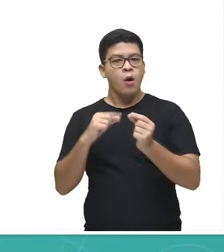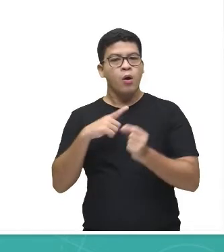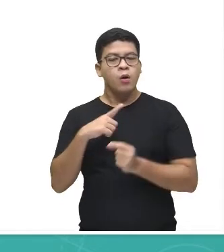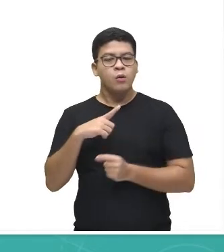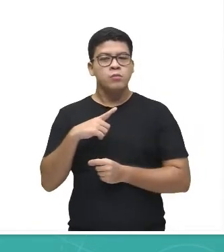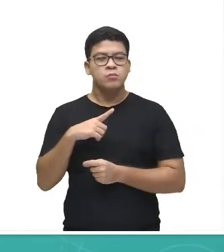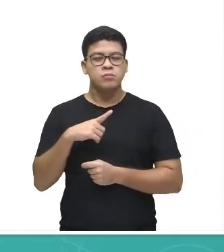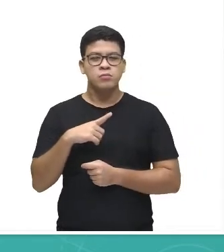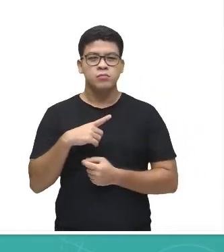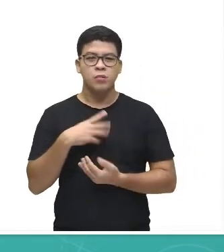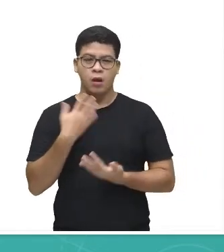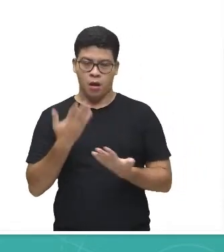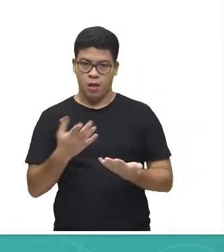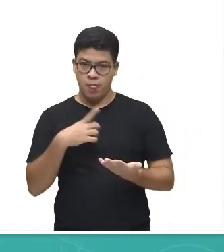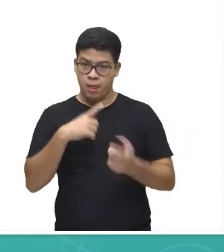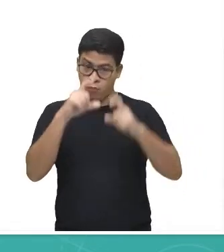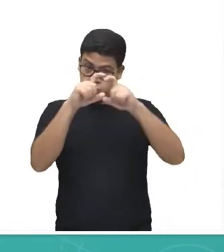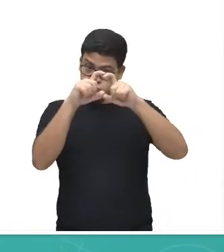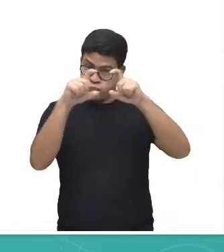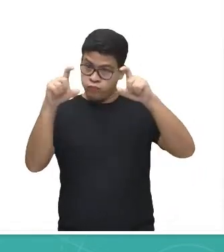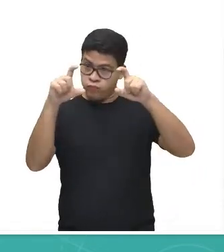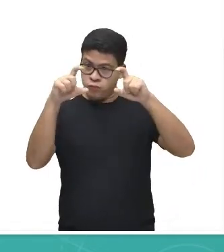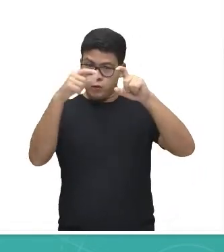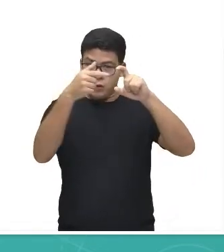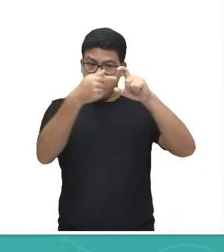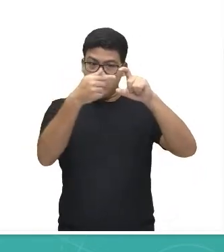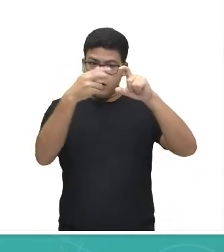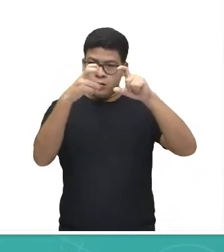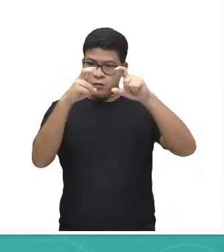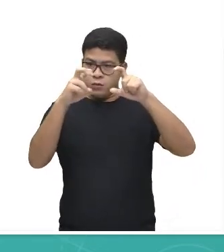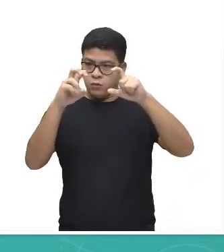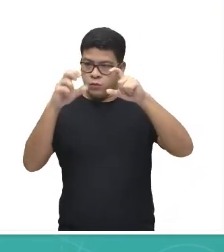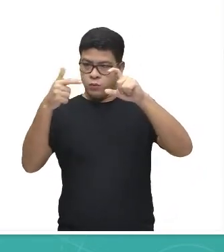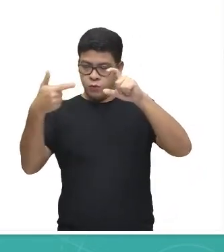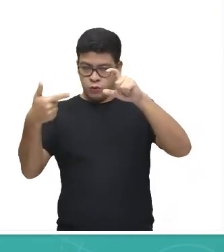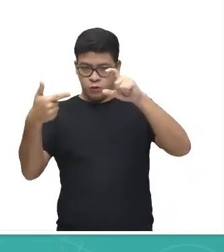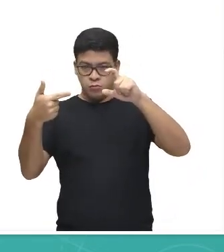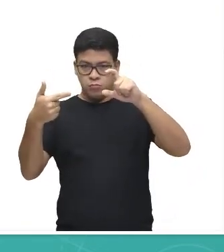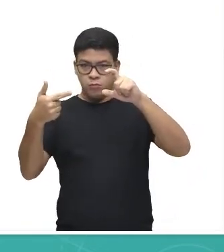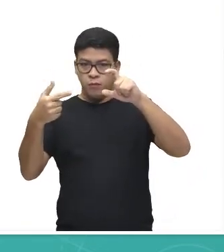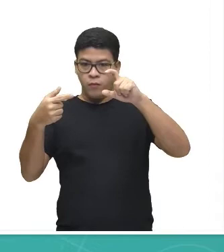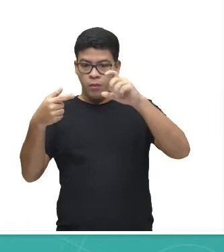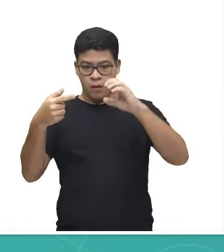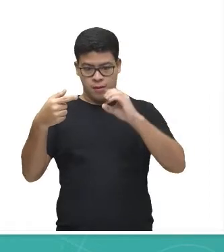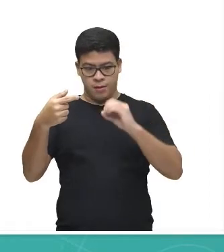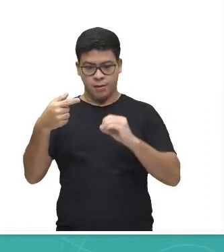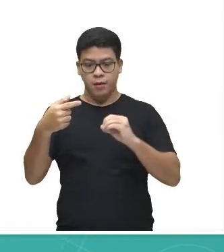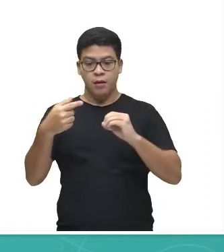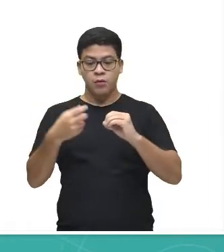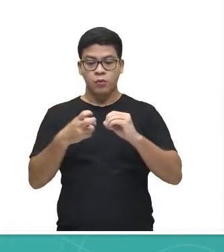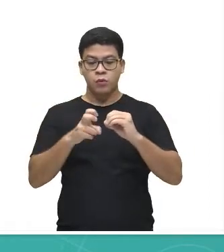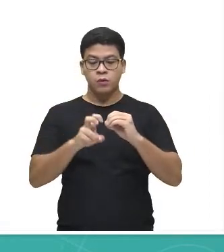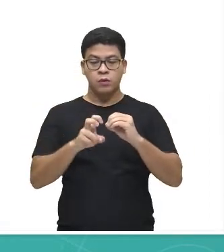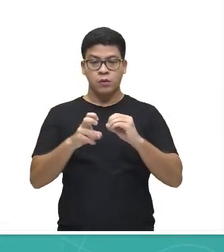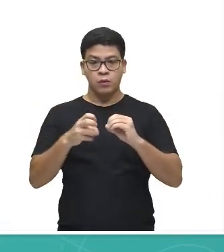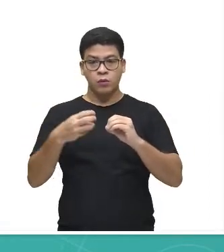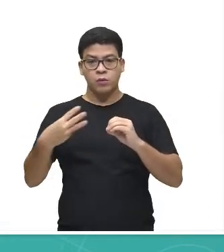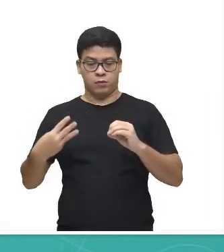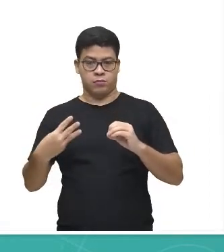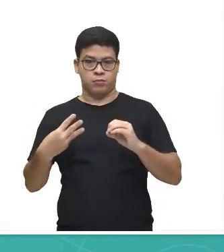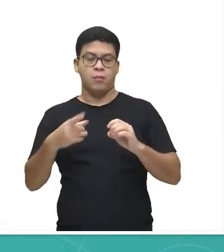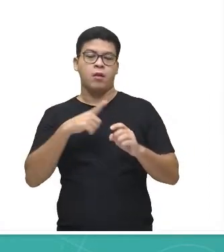752, né? Que é um número que ele tem aqui 3 algarismos, tá? E tenho o 53, que é um número que só